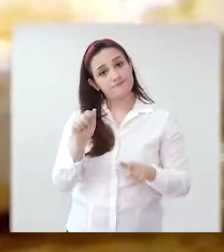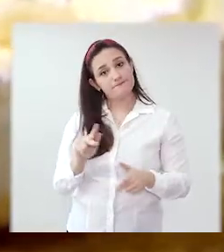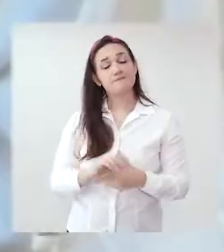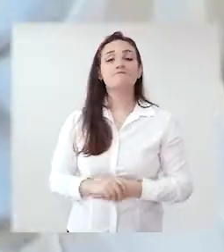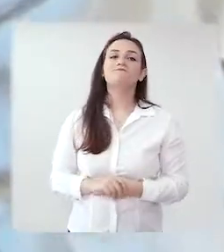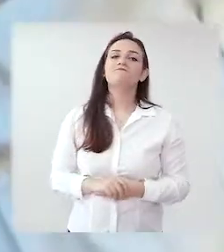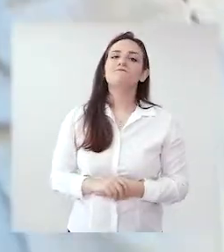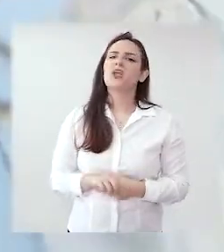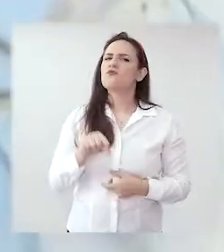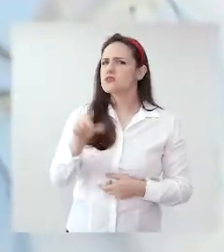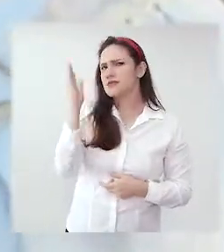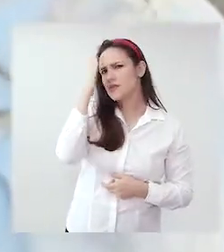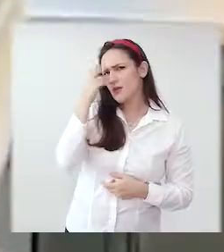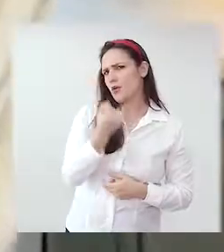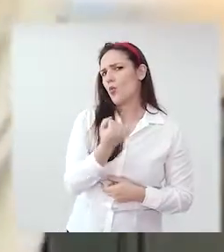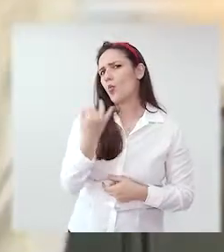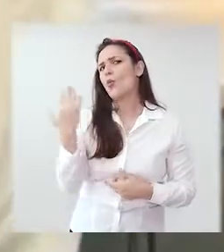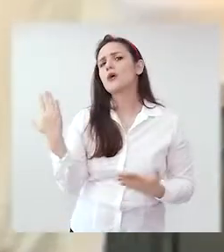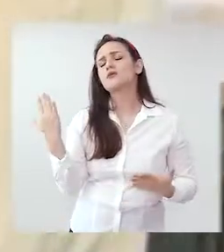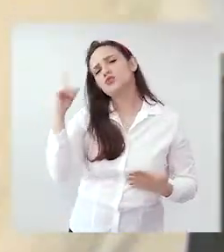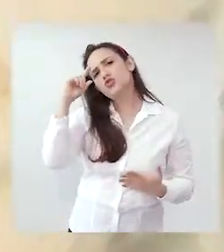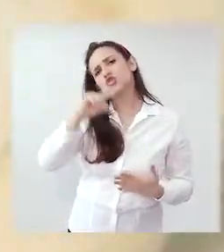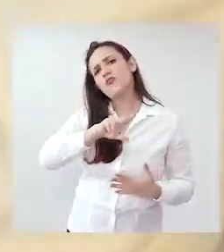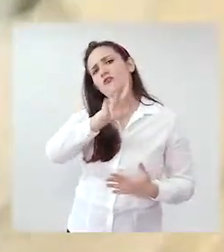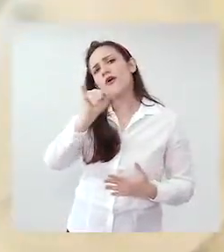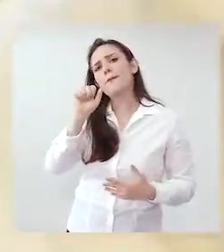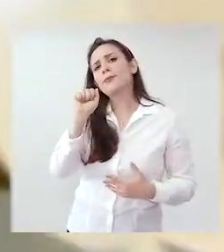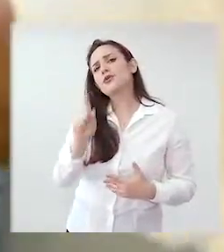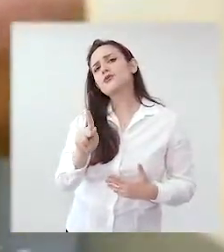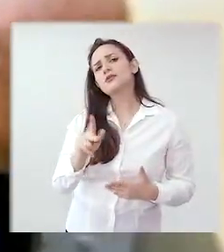Você sabe quando vai se aposentar?